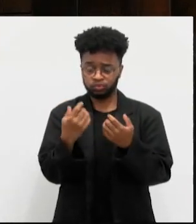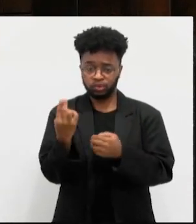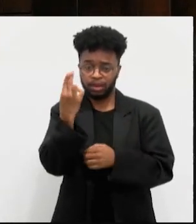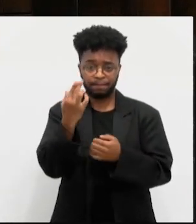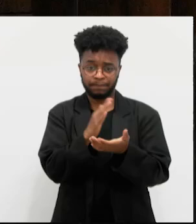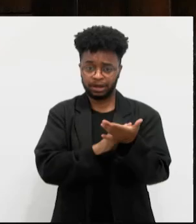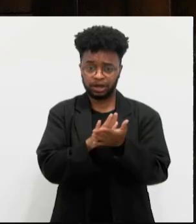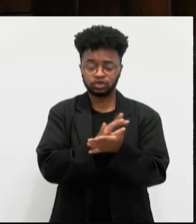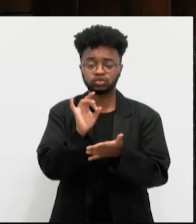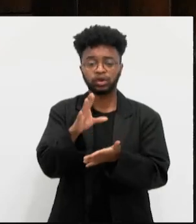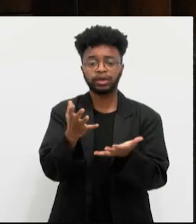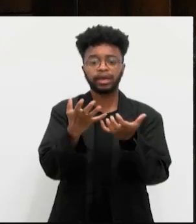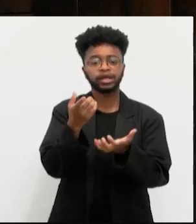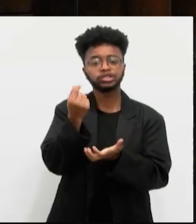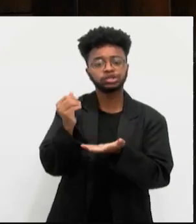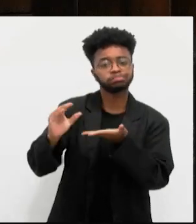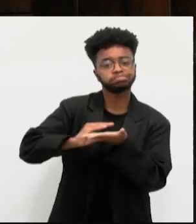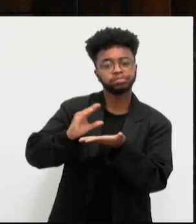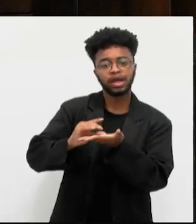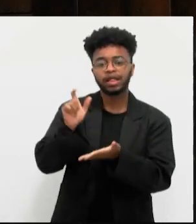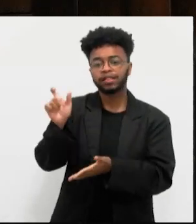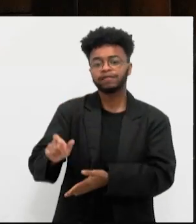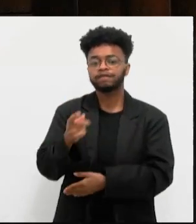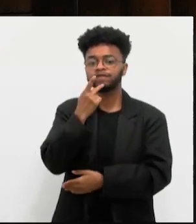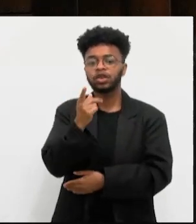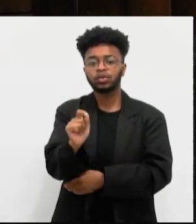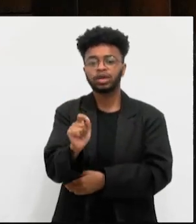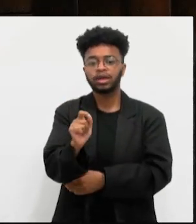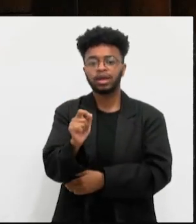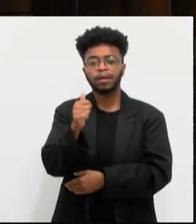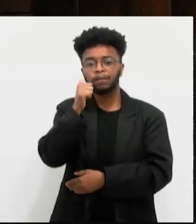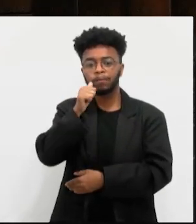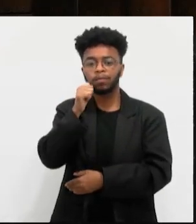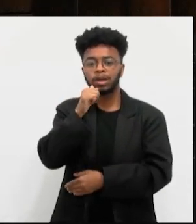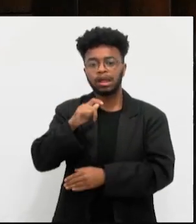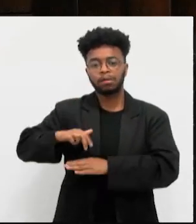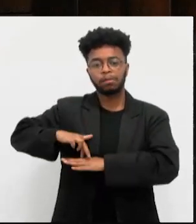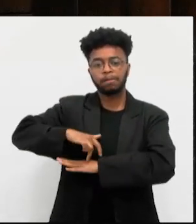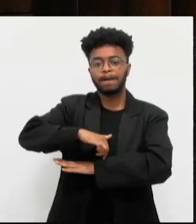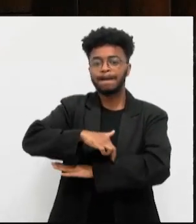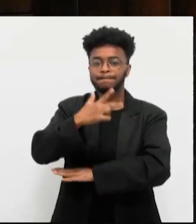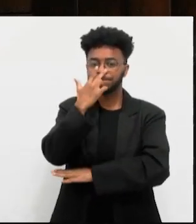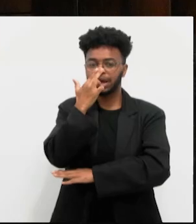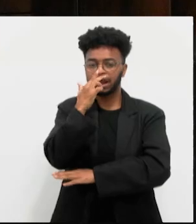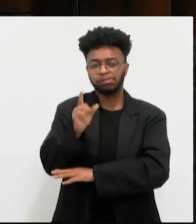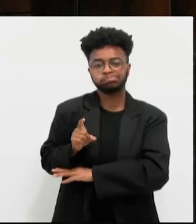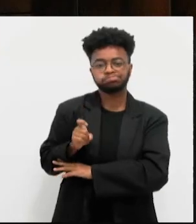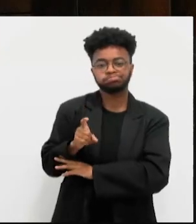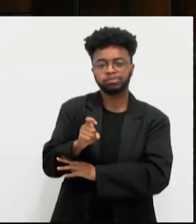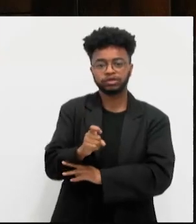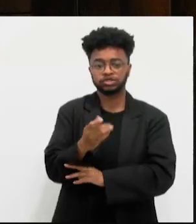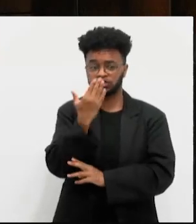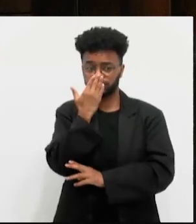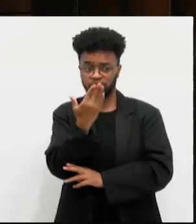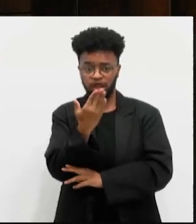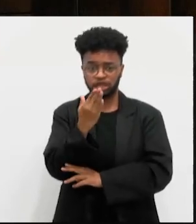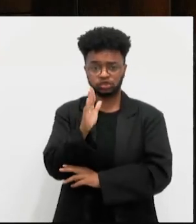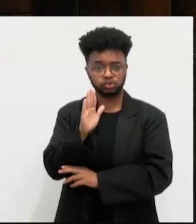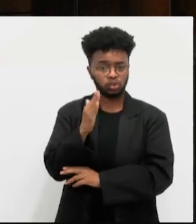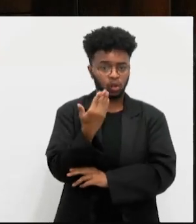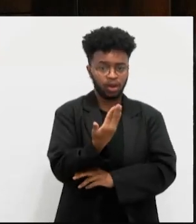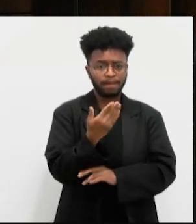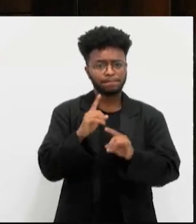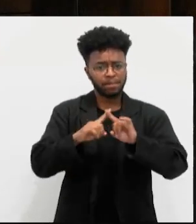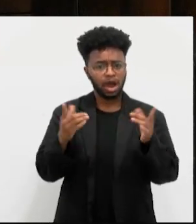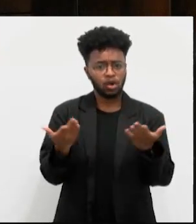custas. Mais uma que dizia que mulheres, como é que é? Gisele Bündchen, parece uma lombriga de frente ou de costas. Resolveu ser magra?